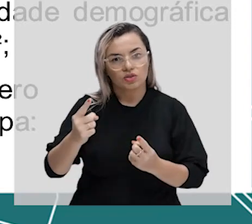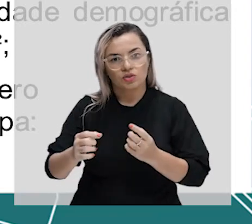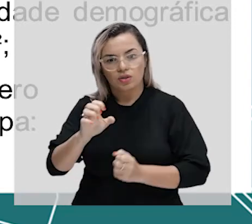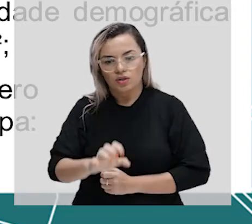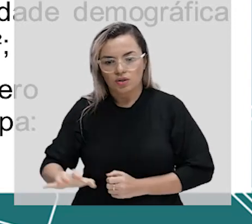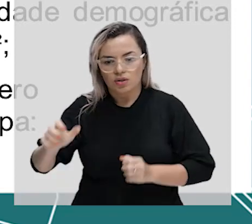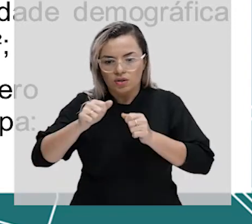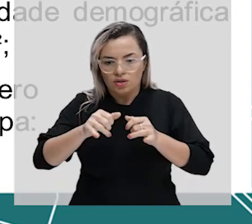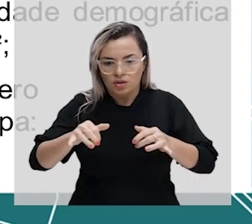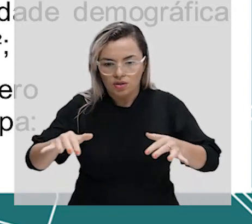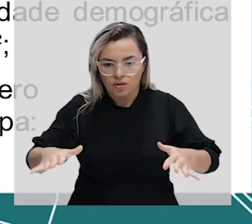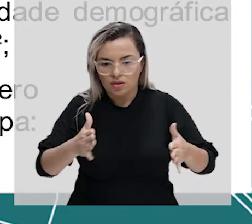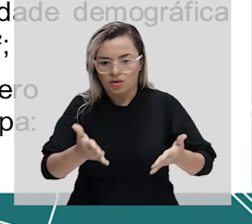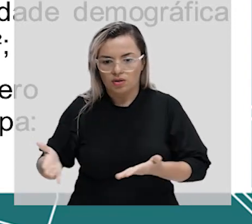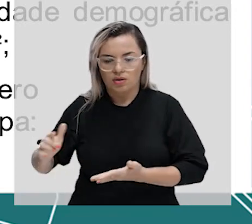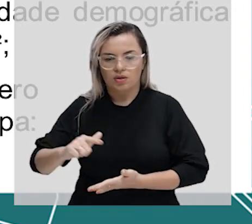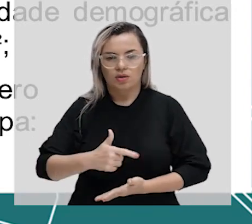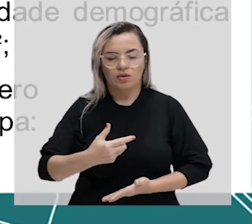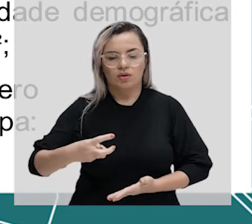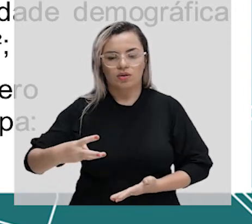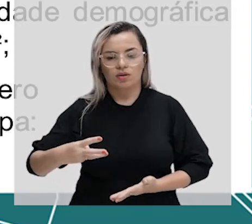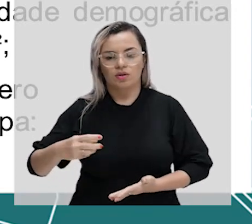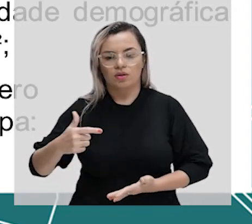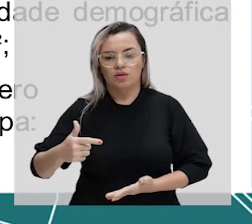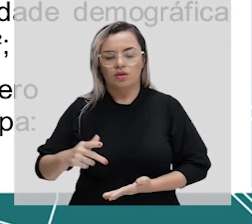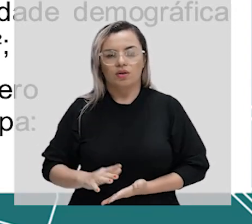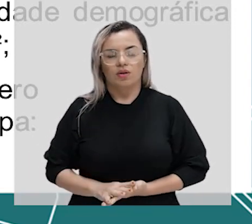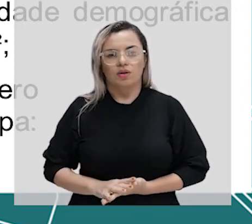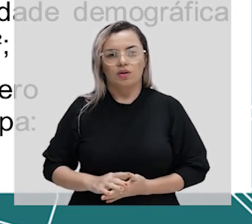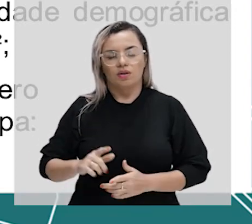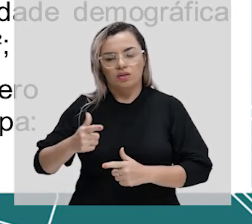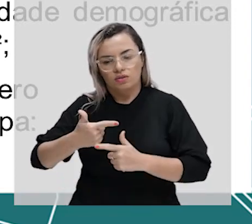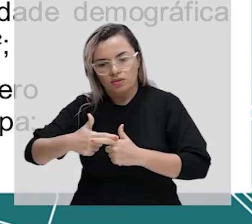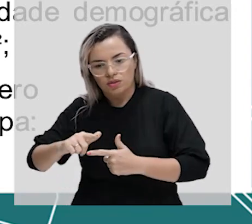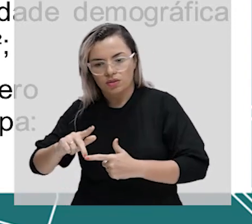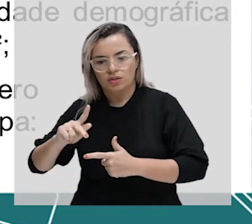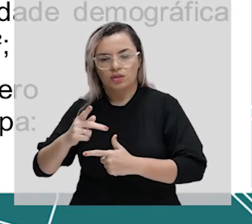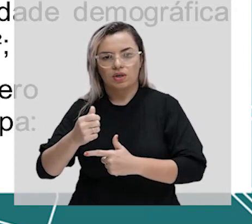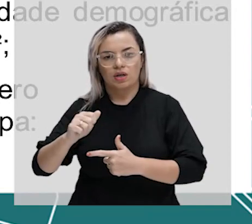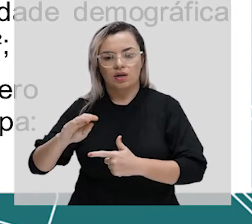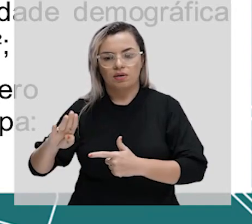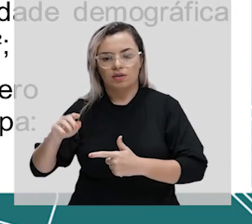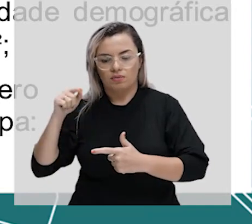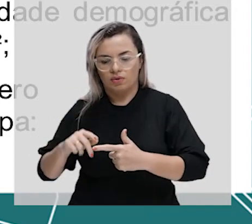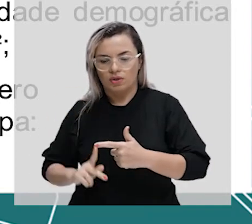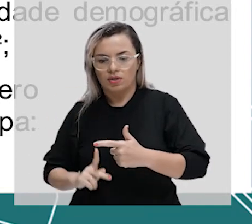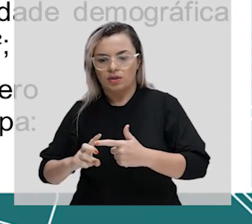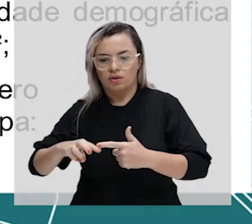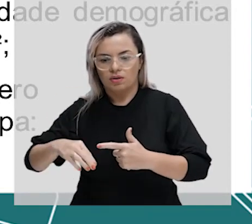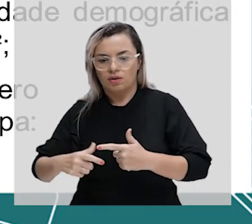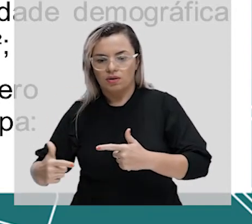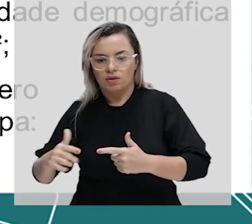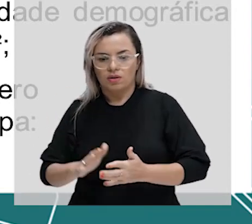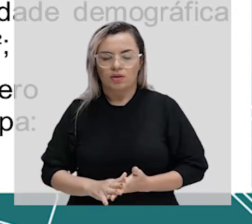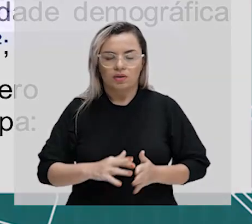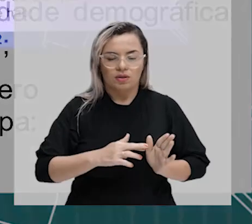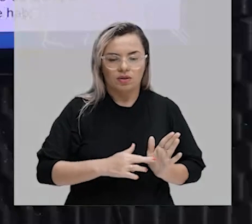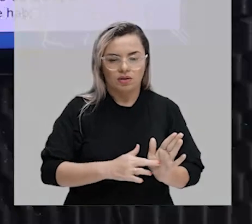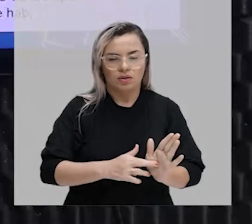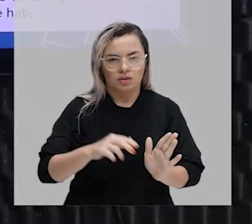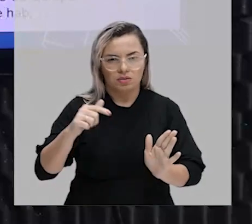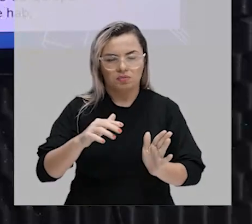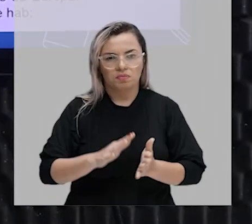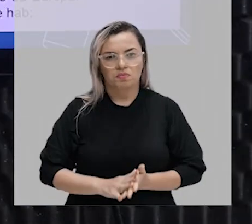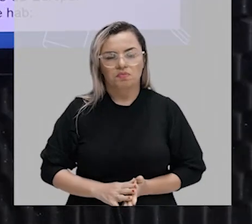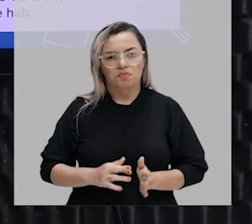232 habitantes por quilômetro quadrado, divisão da população por espaço, tá? É o país também que tem destaque no recebimento de imigrantes,